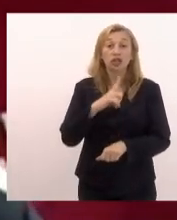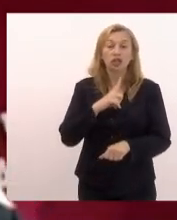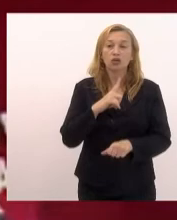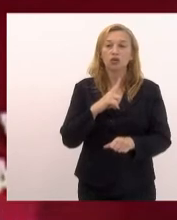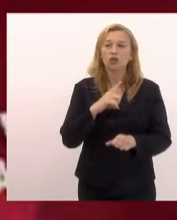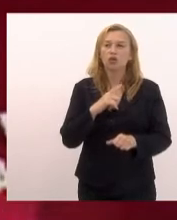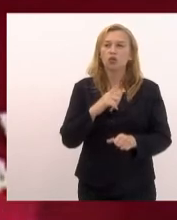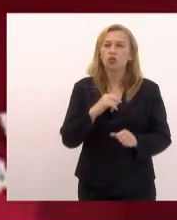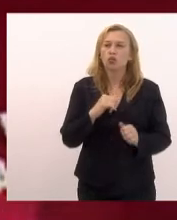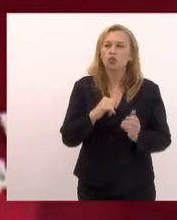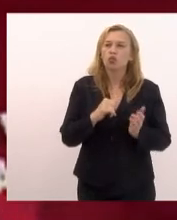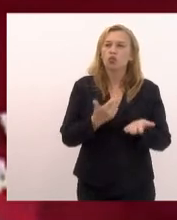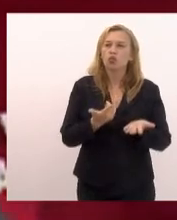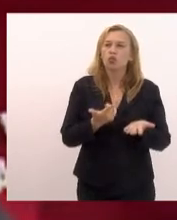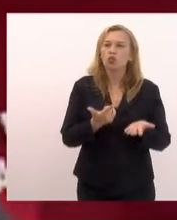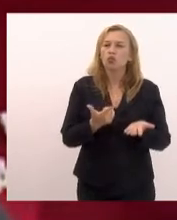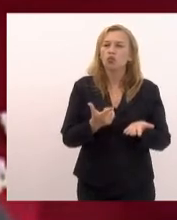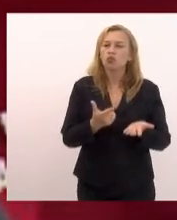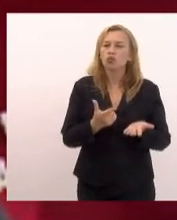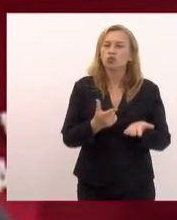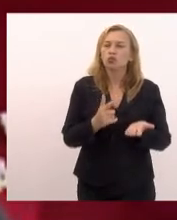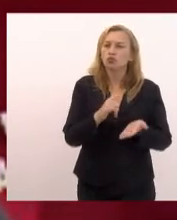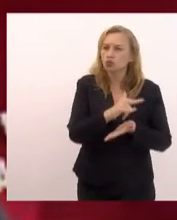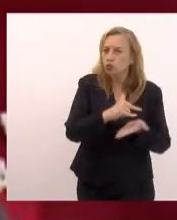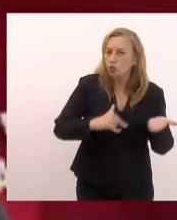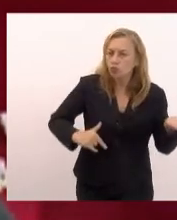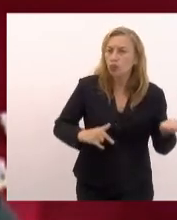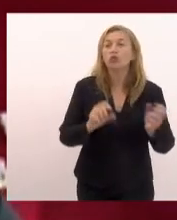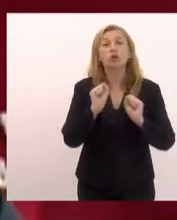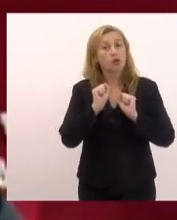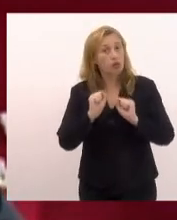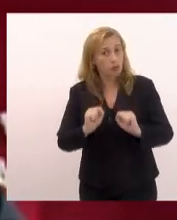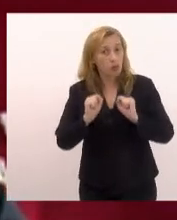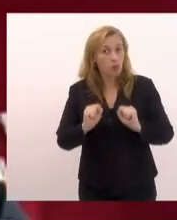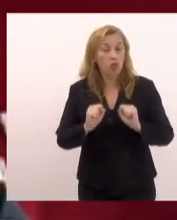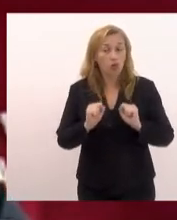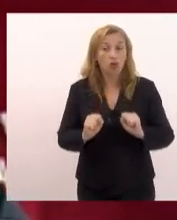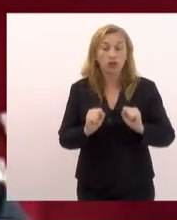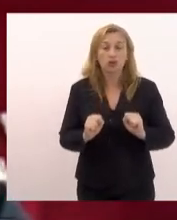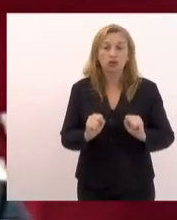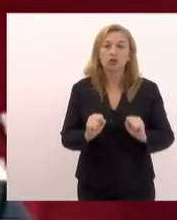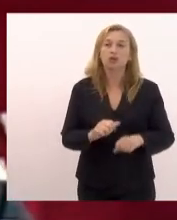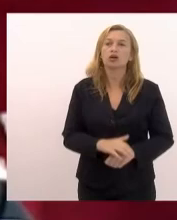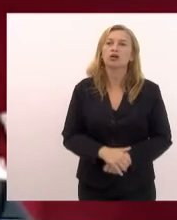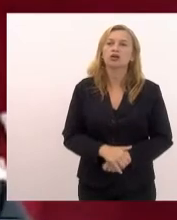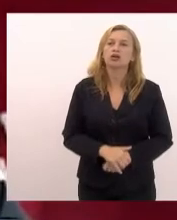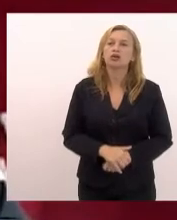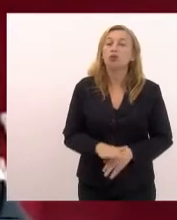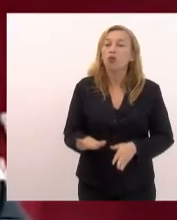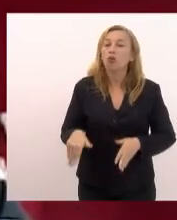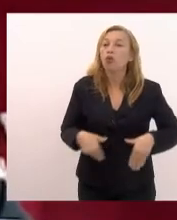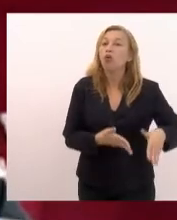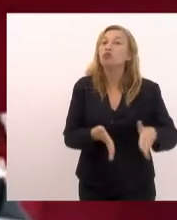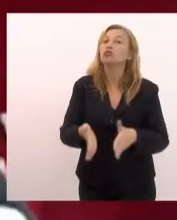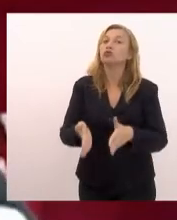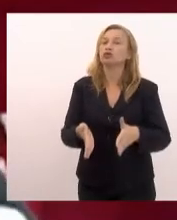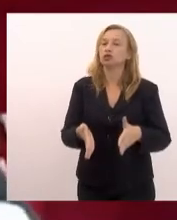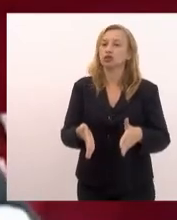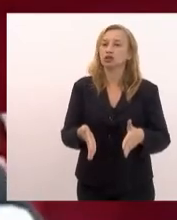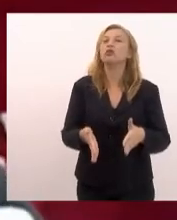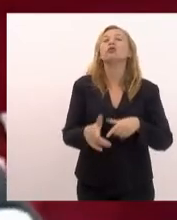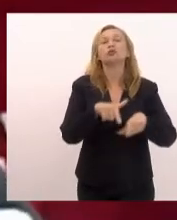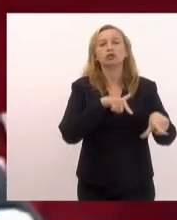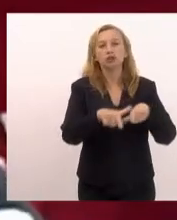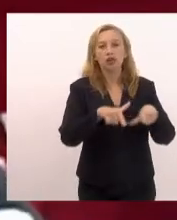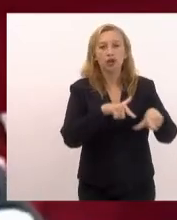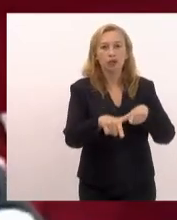documento, tenha uma diretriz que possa, que possa conduzir o emprego